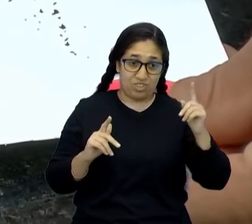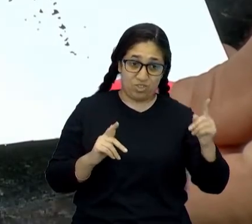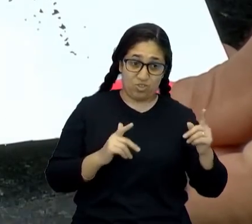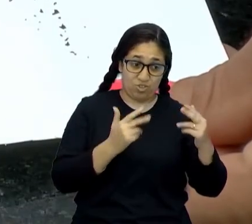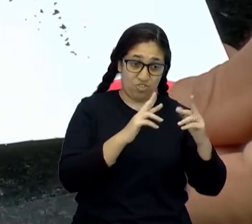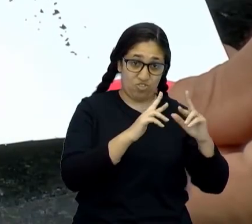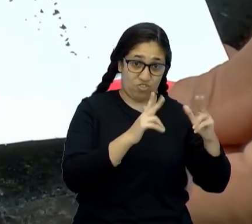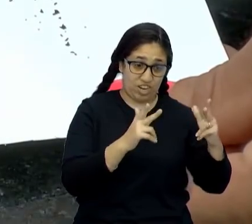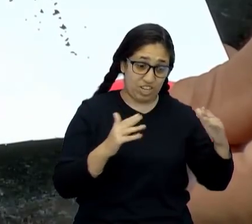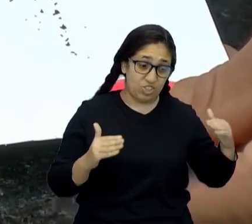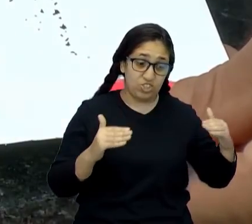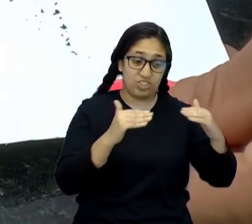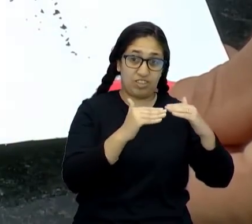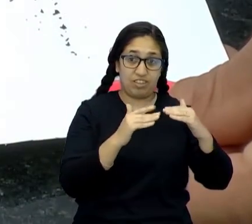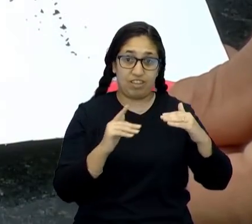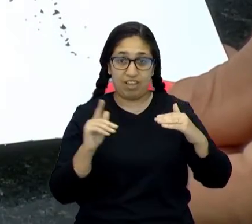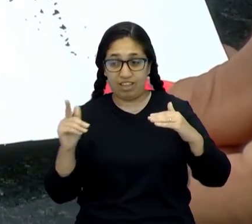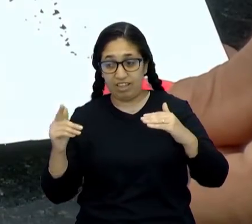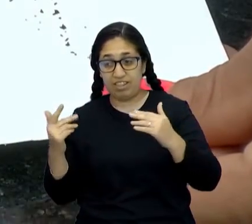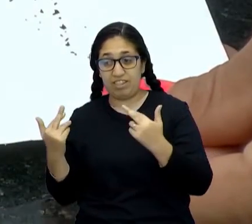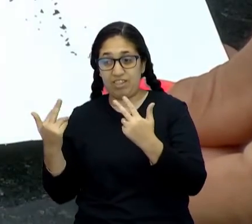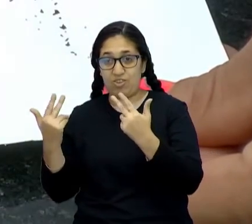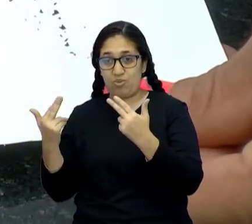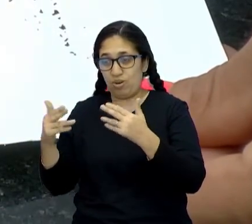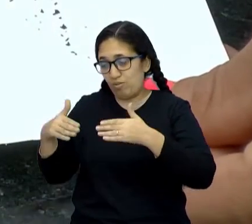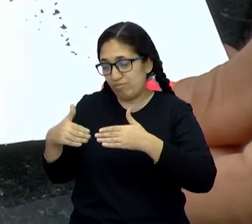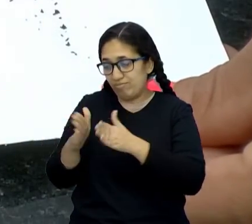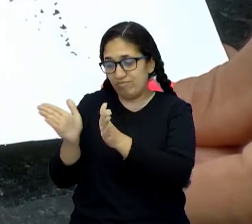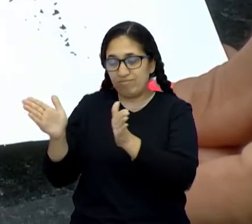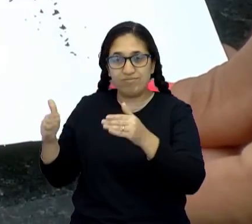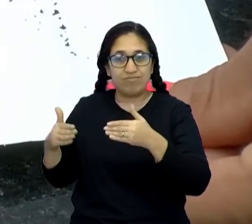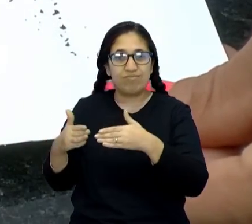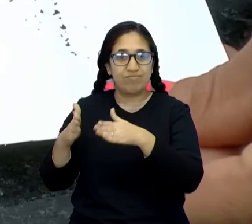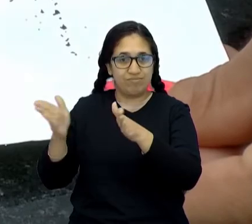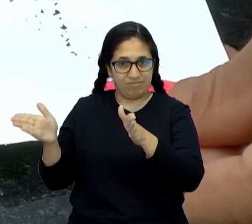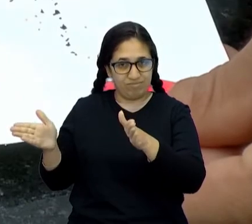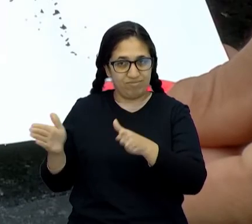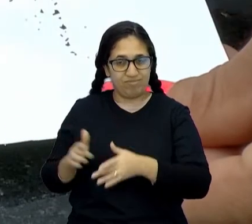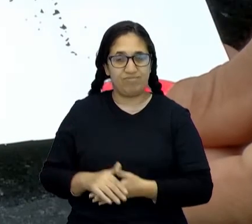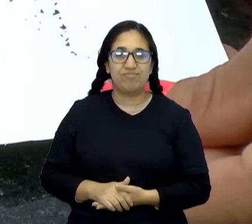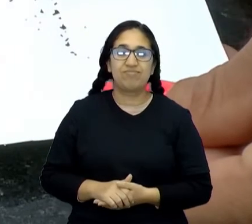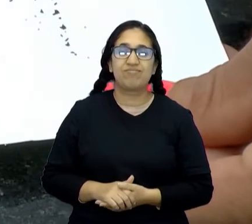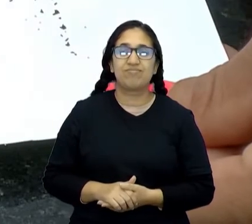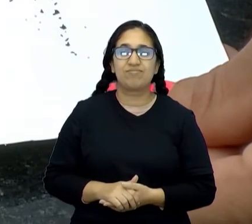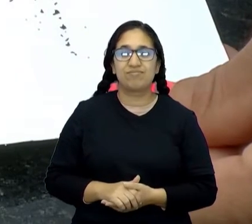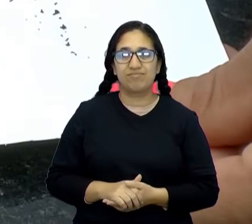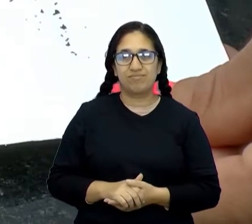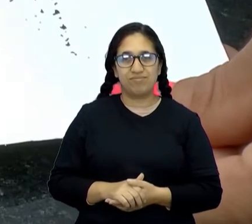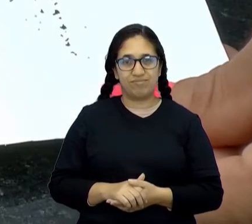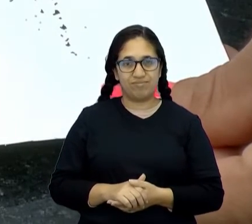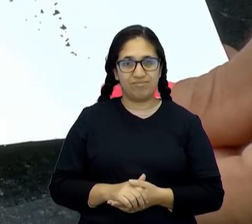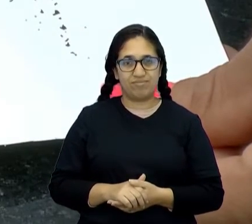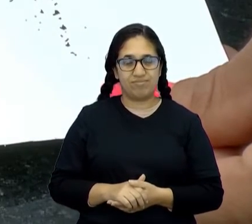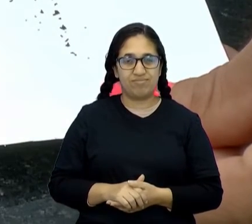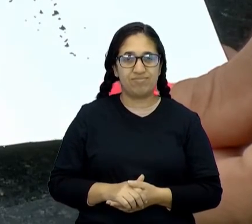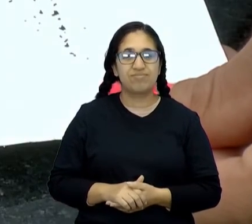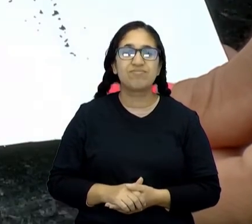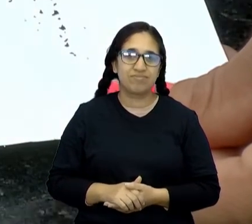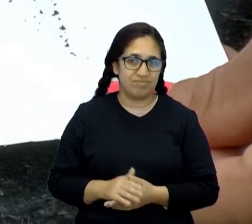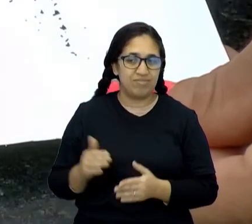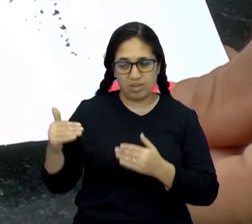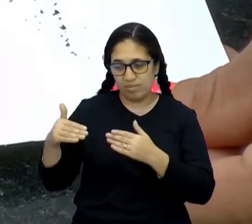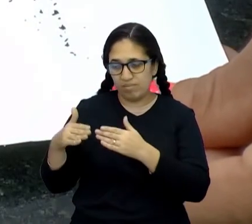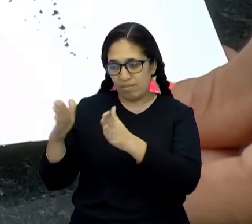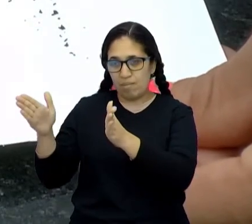diferentes, sai de um, chega no outro. Faz essas linhas mais bonitinhas, redondinhas. Dois iguais, elas fazem